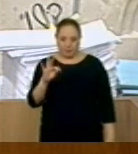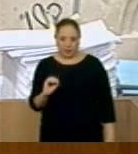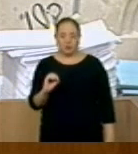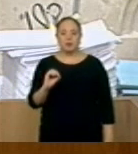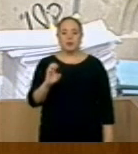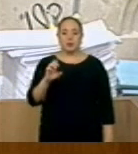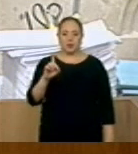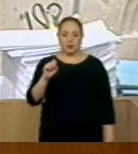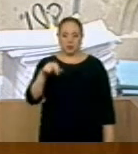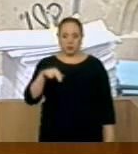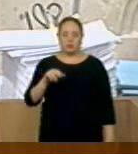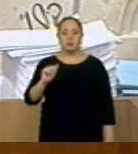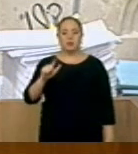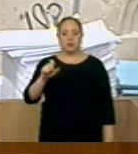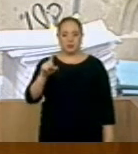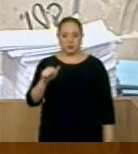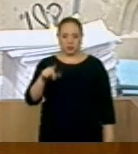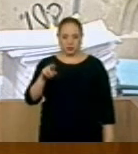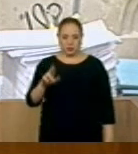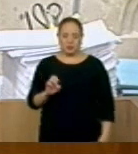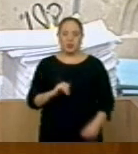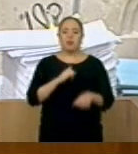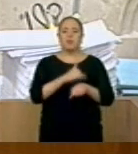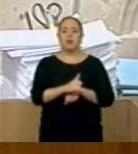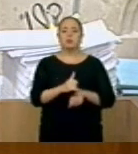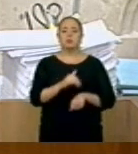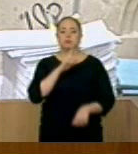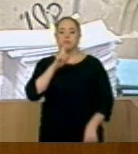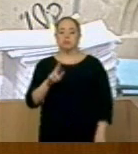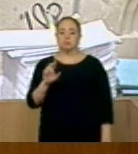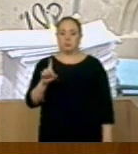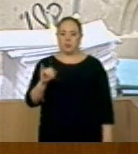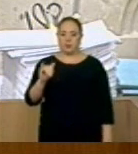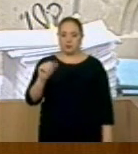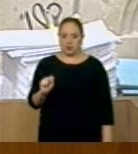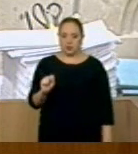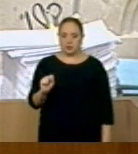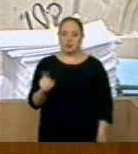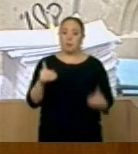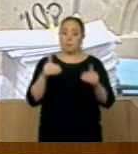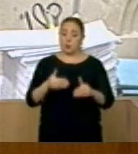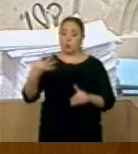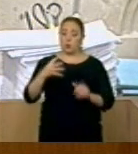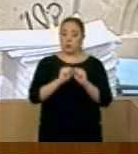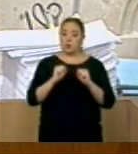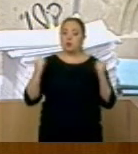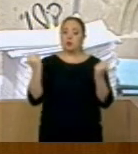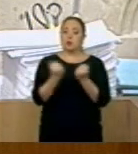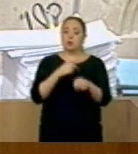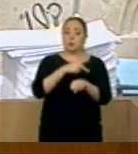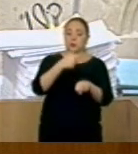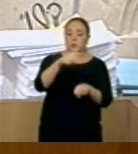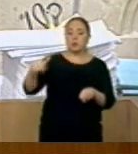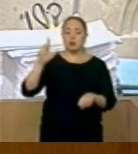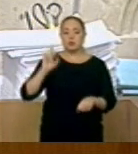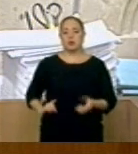Fachin e Alexandre de Moraes. Ausente justificadamente o ministro Dias Toffoli, participando do 4º Simpósio Internacional de Direito